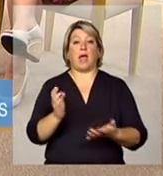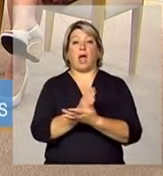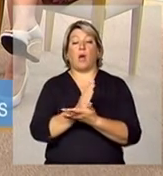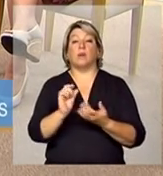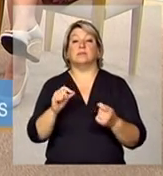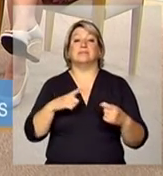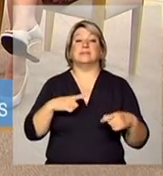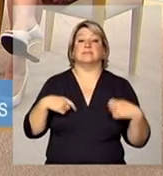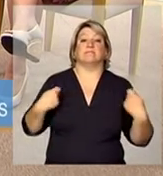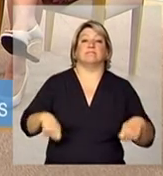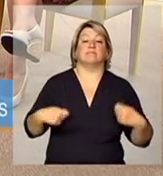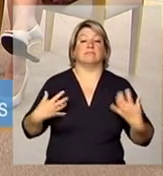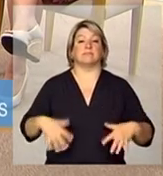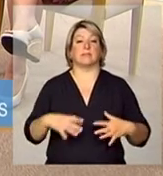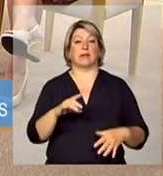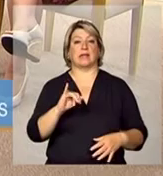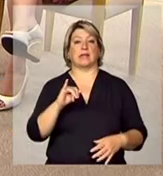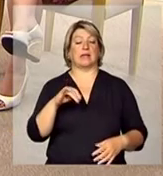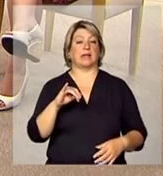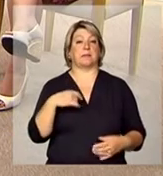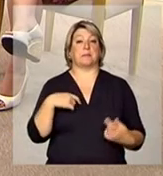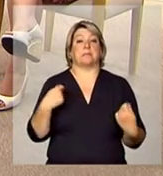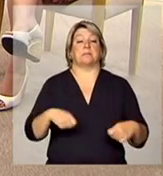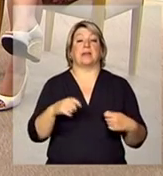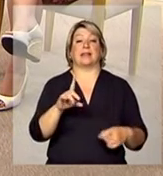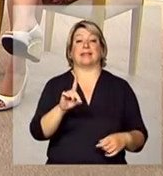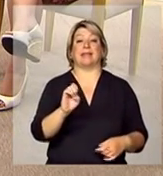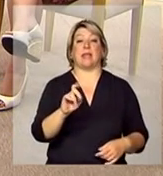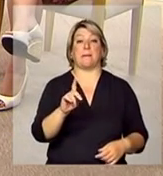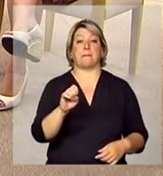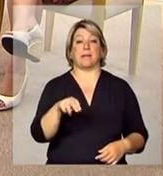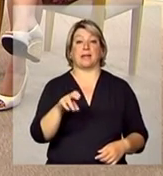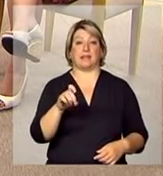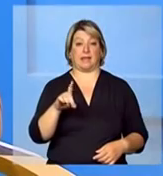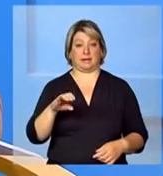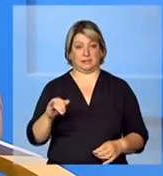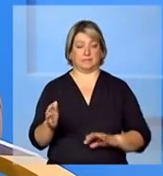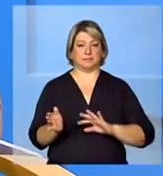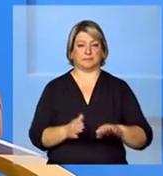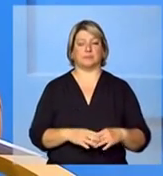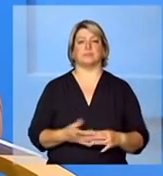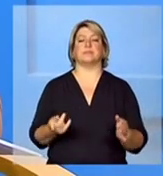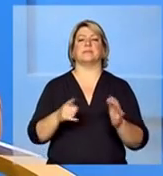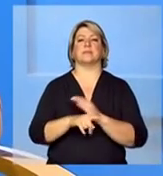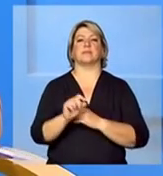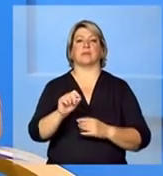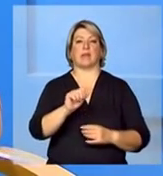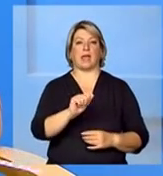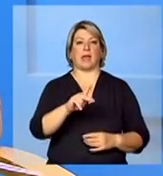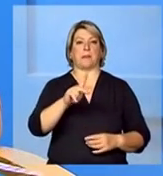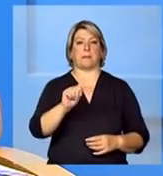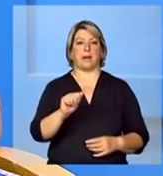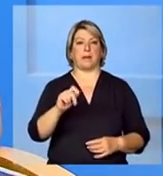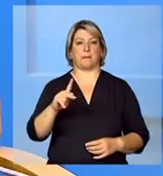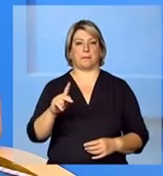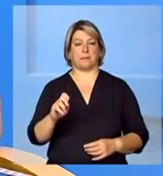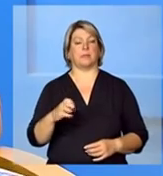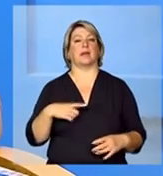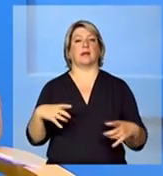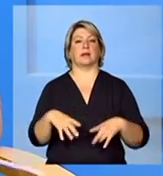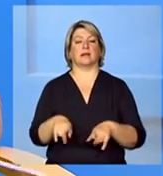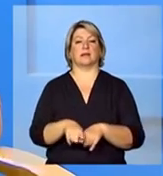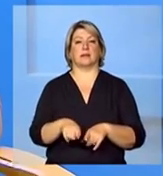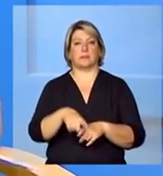dependência sempre voltando a essa ideia Perfeito A PAP Associação de Pais e Amigos de Pessoas